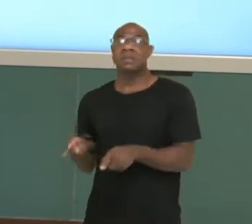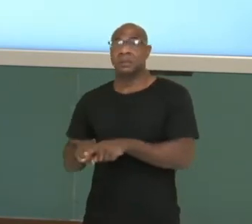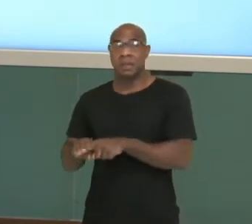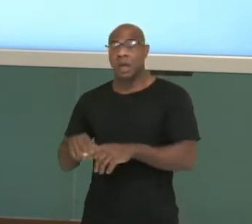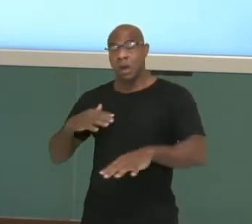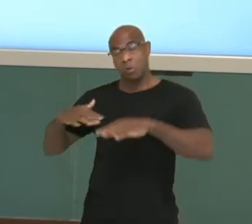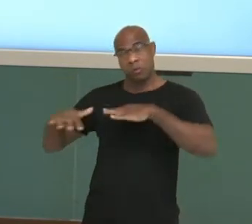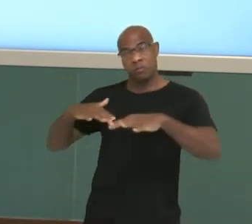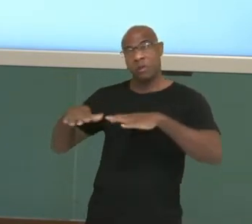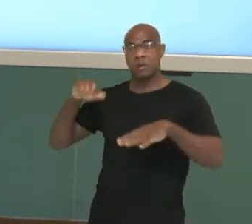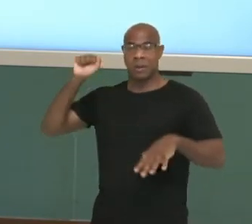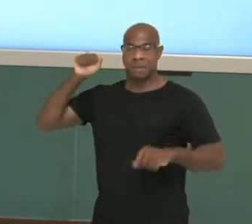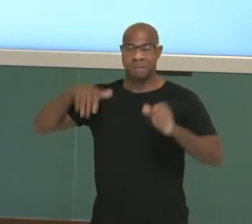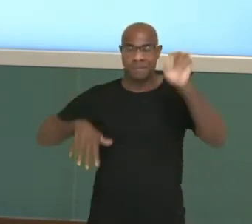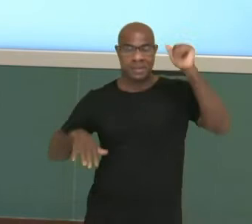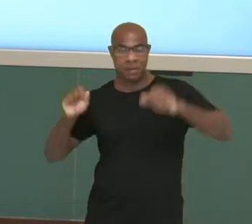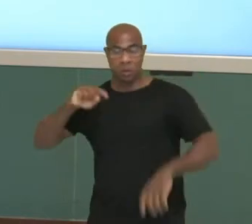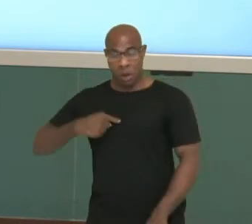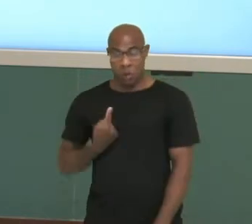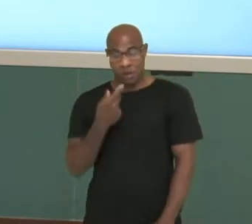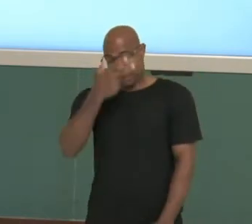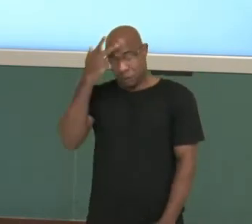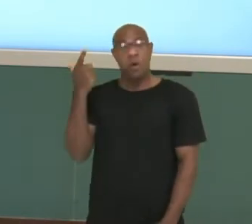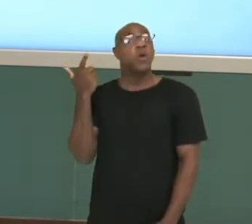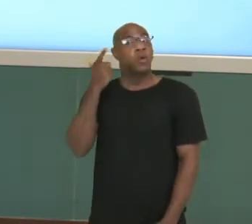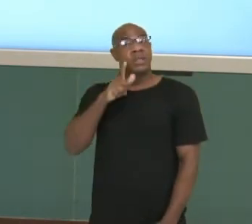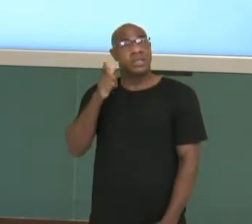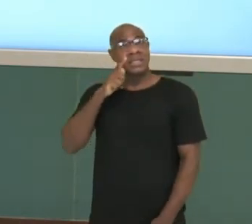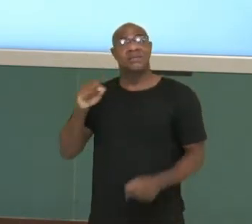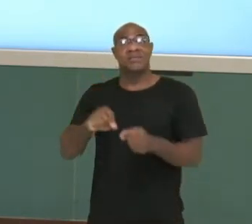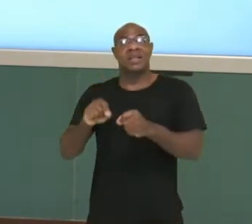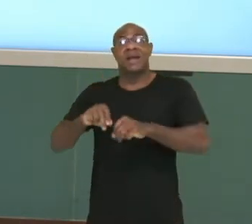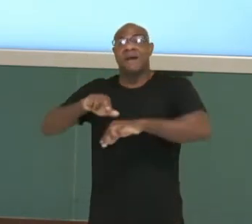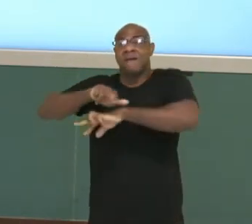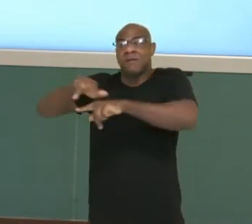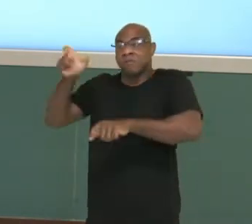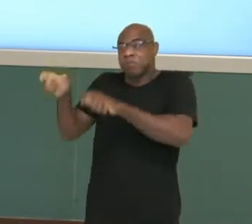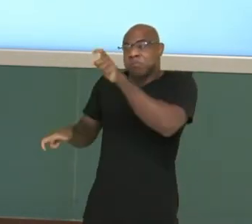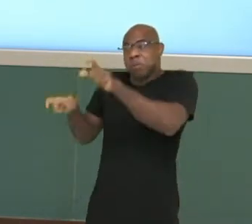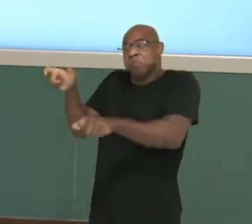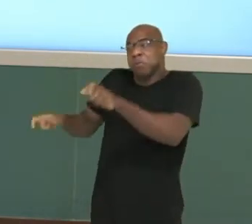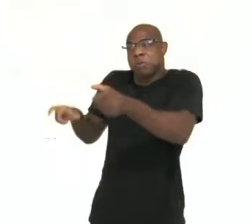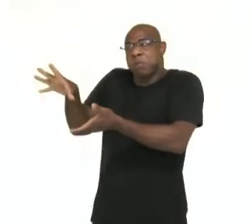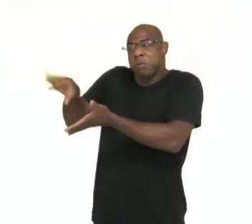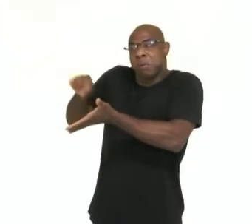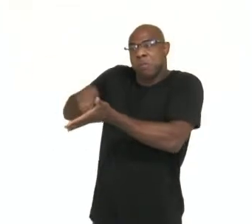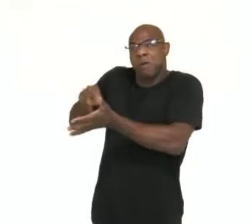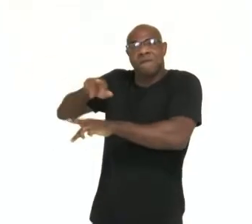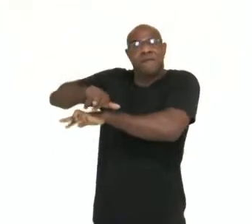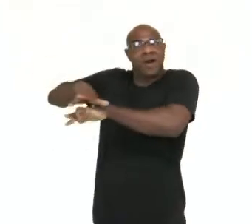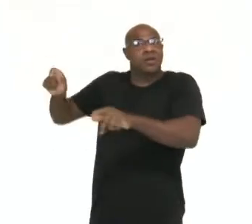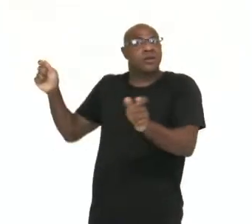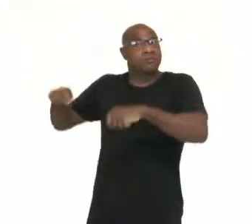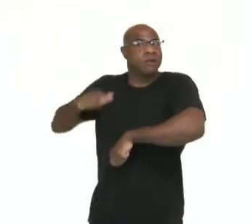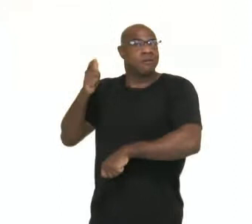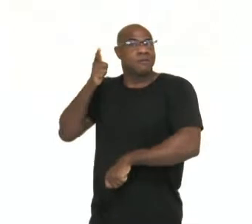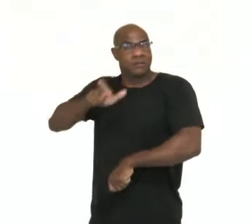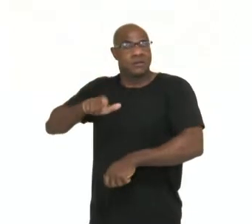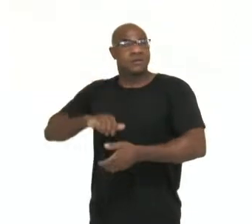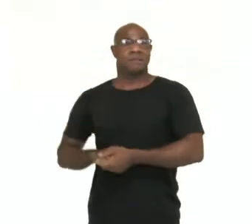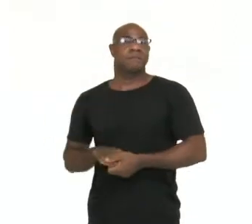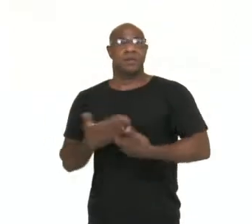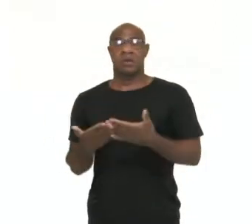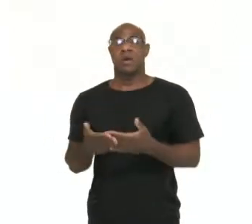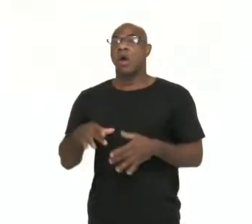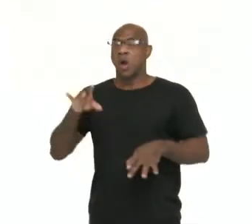de mímica, uma única pessoa conseguia reproduzir vários personagens ali. O teatro grego floresceu entre